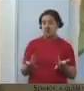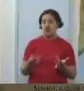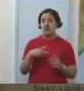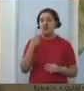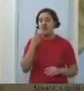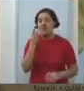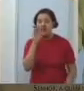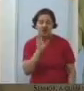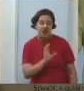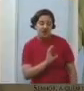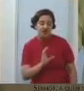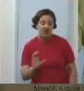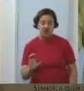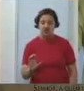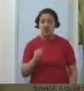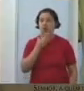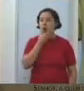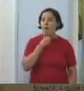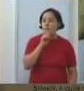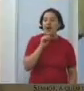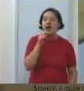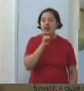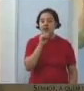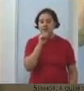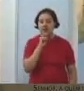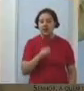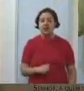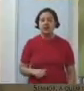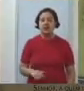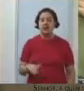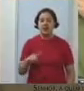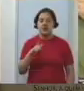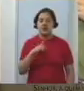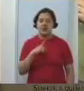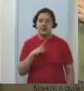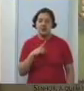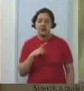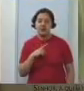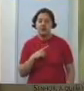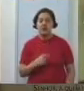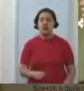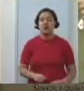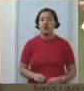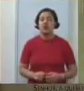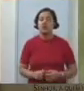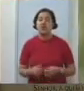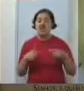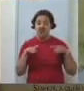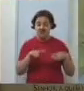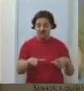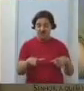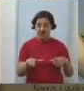dizem católicos têm a ficha de aluguel de fitas na